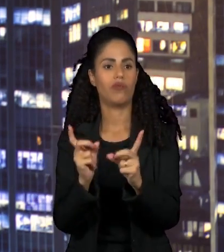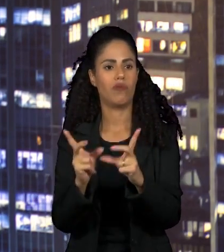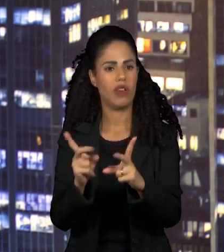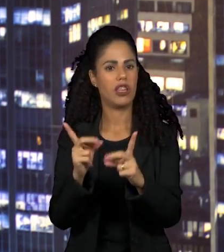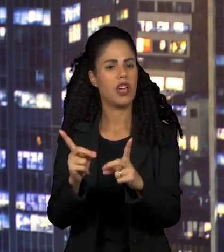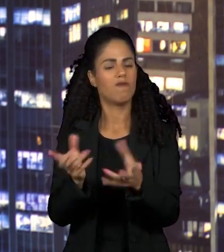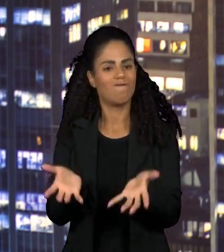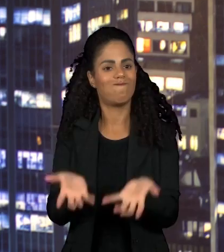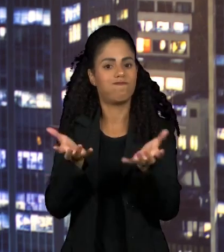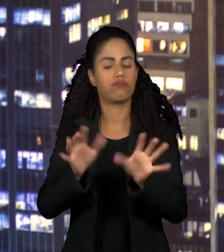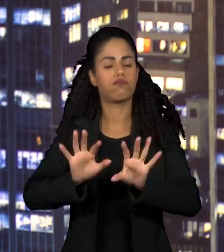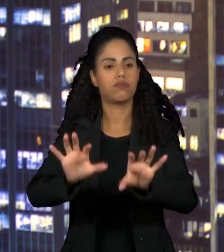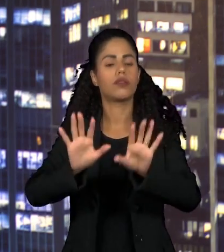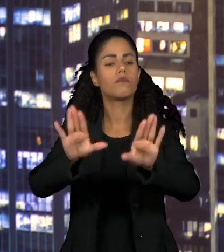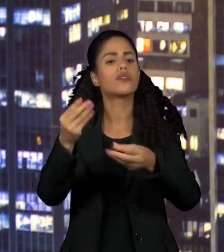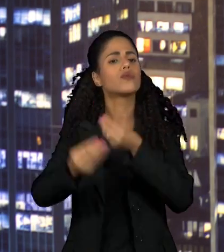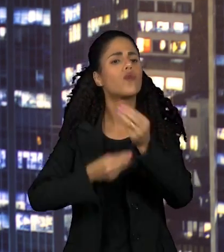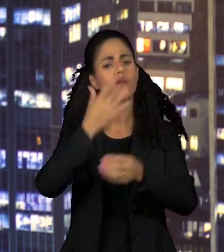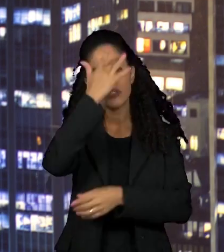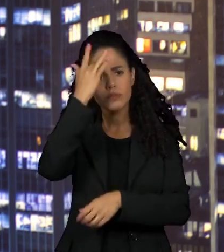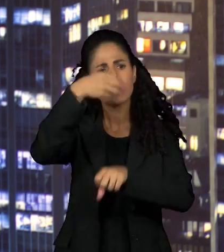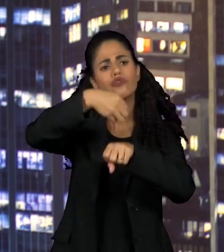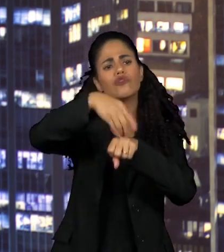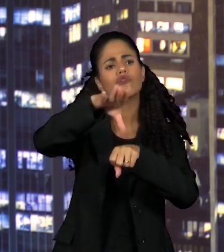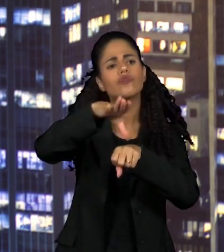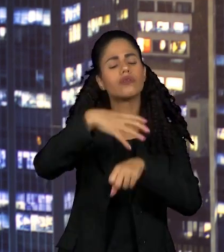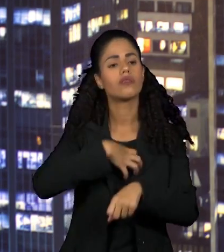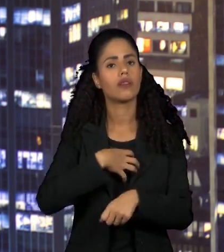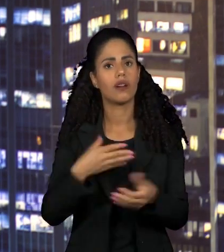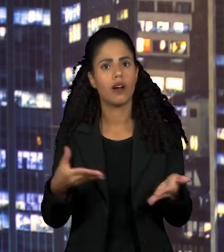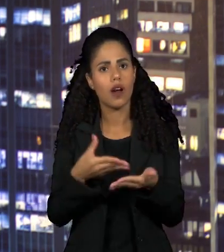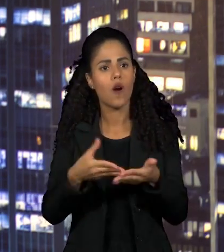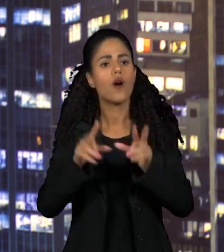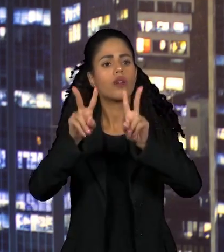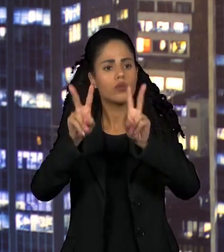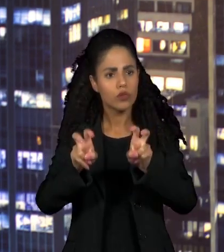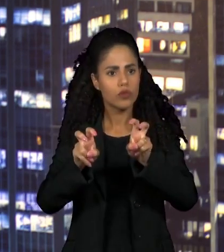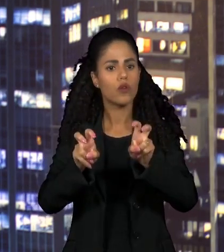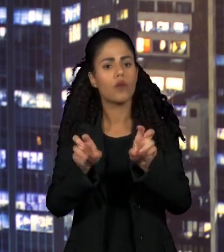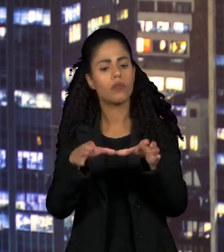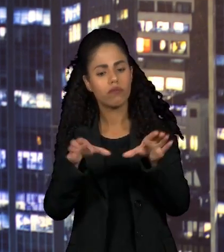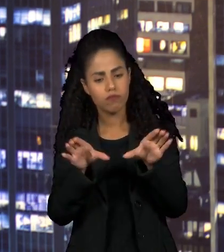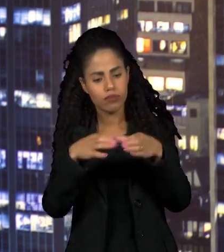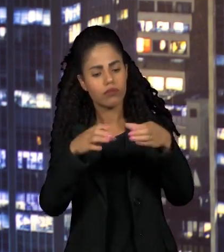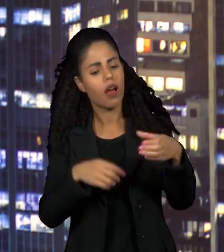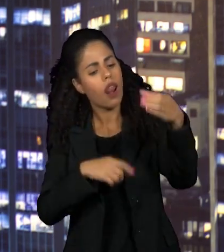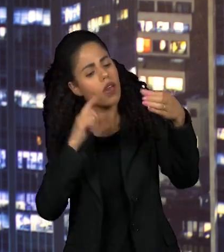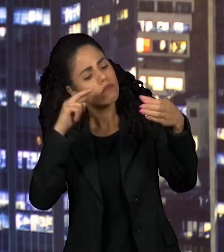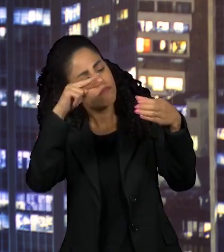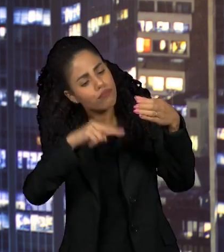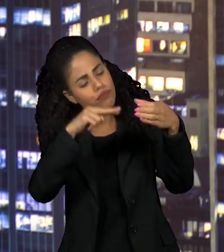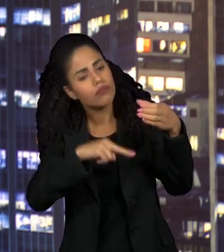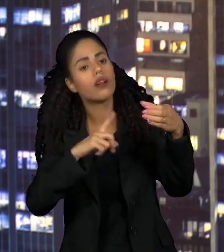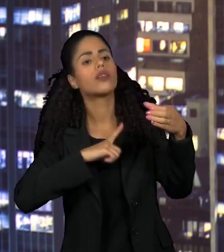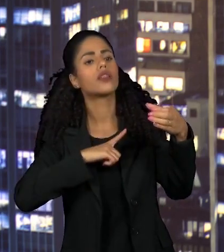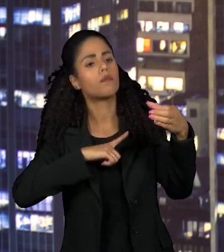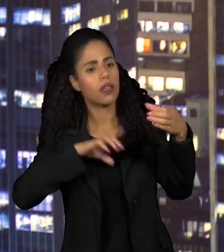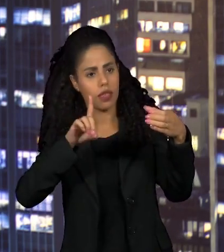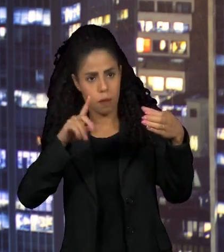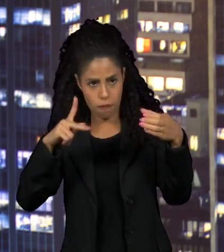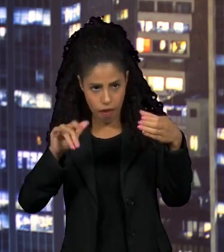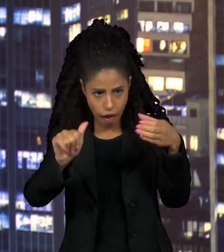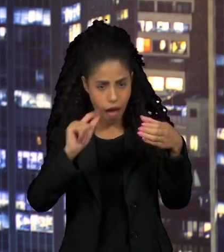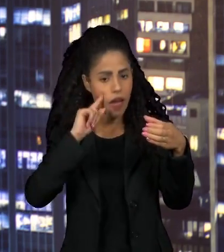forte. Mas, no caso do consumidor, que dicas dá nesse sentido? O Bruno chamou a atenção para a questão das embalagens, né? Tem o livre de BPA, não é?